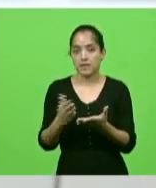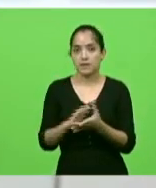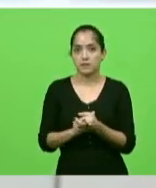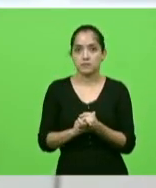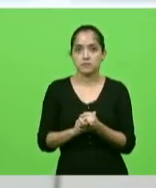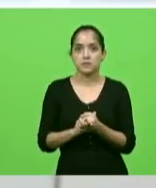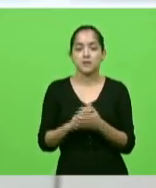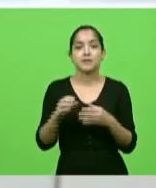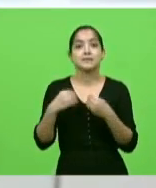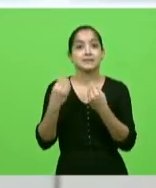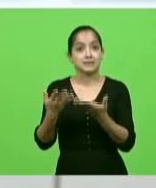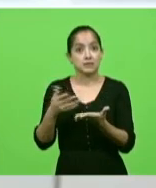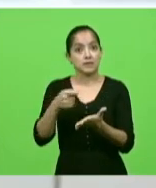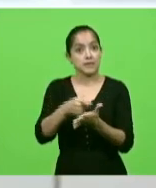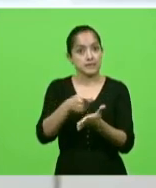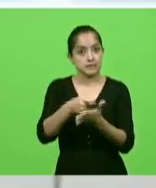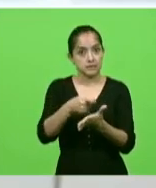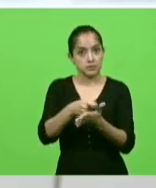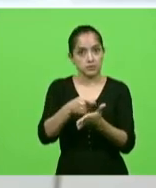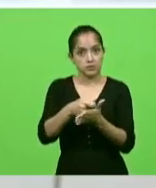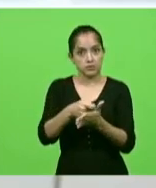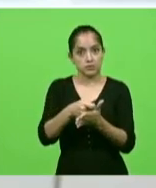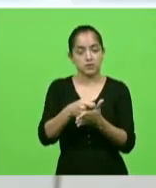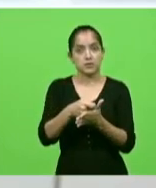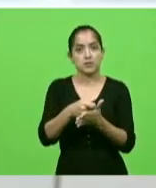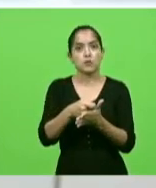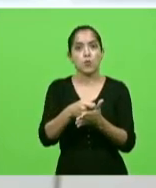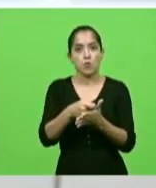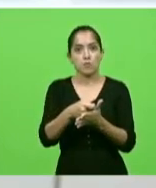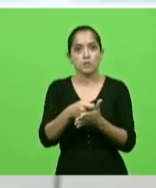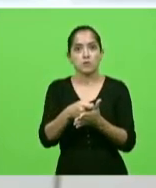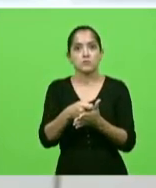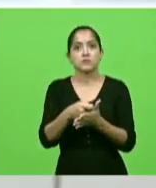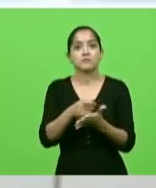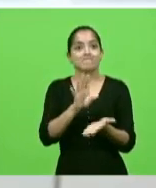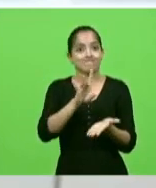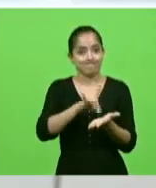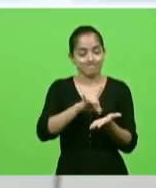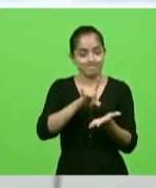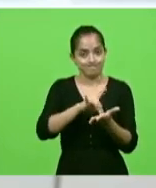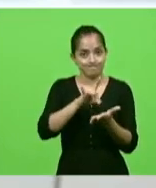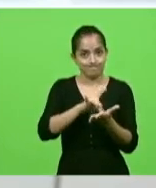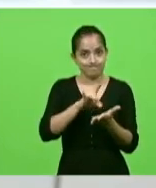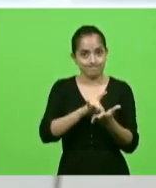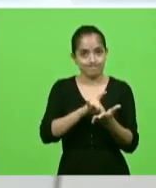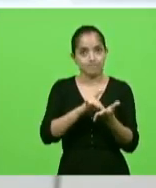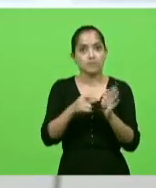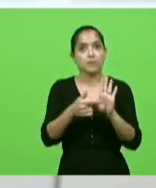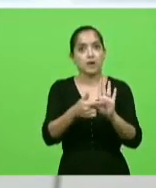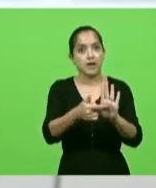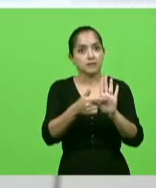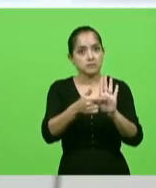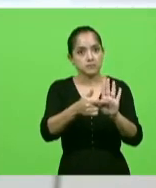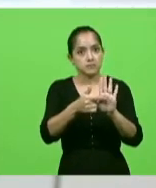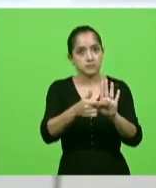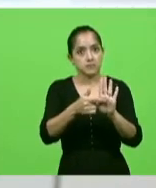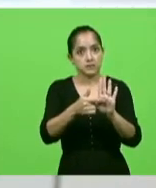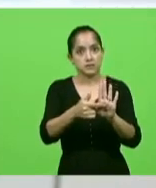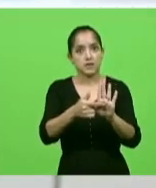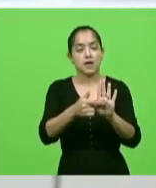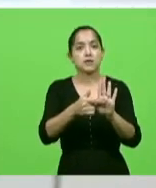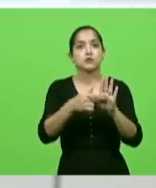era dado exigir-lhe o comprometimento com a verdade a ponto de trazer à tona